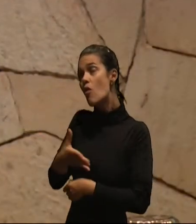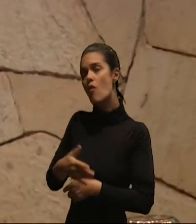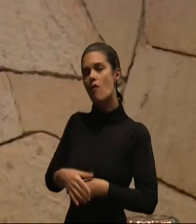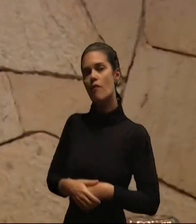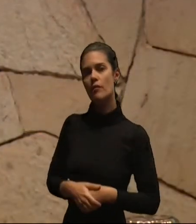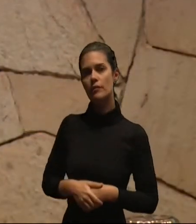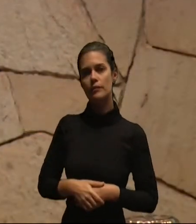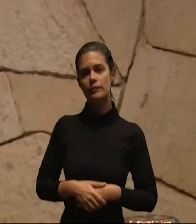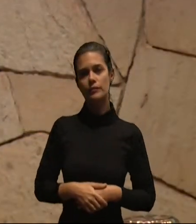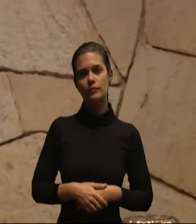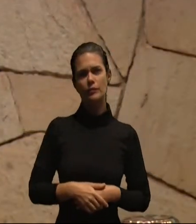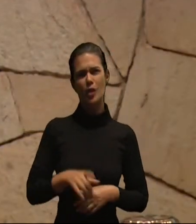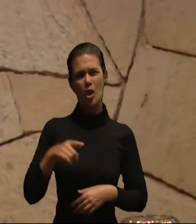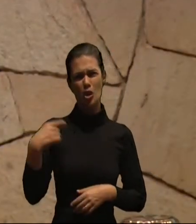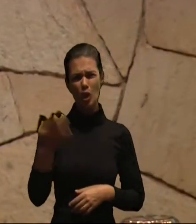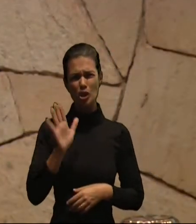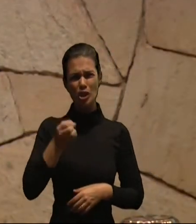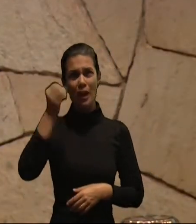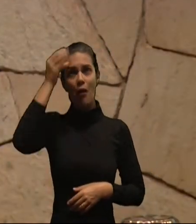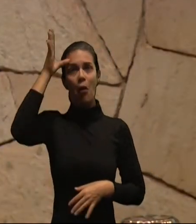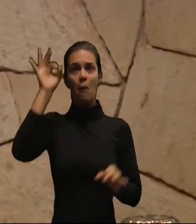Nós não sabemos tudo.